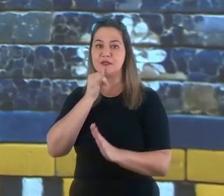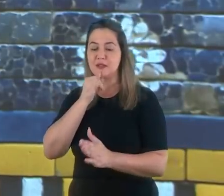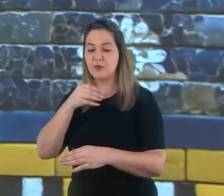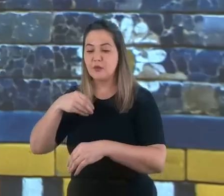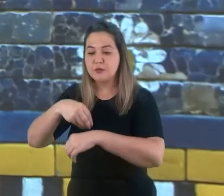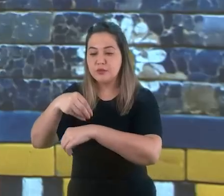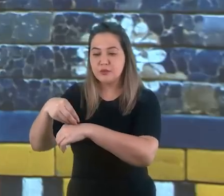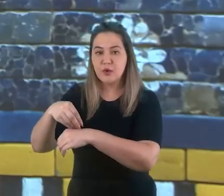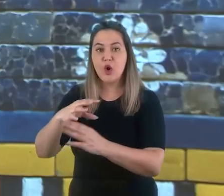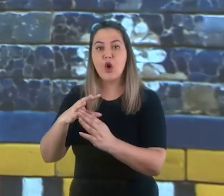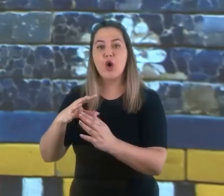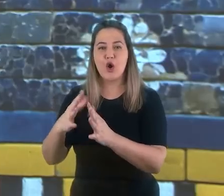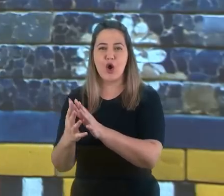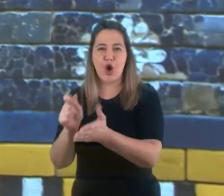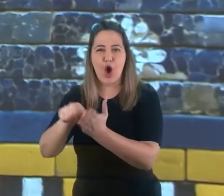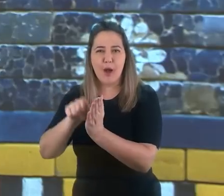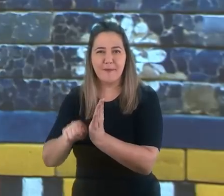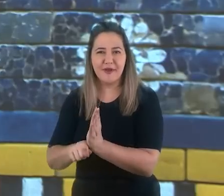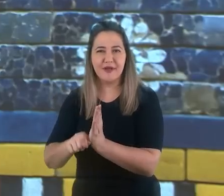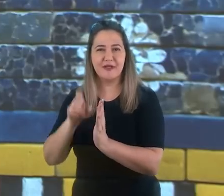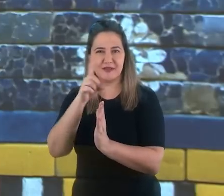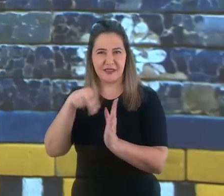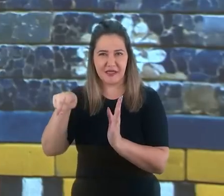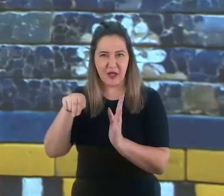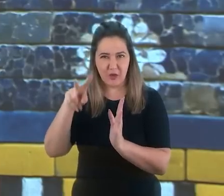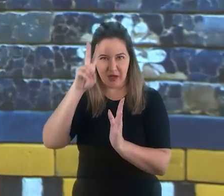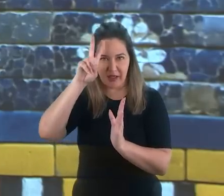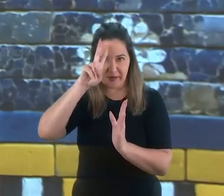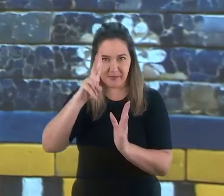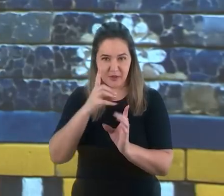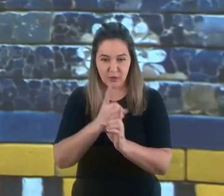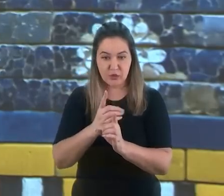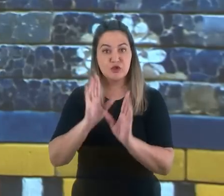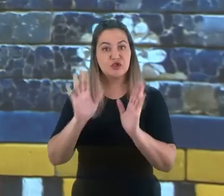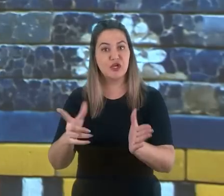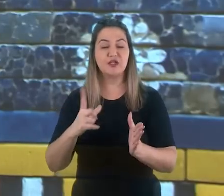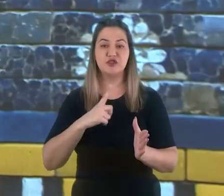Mar Morto, mostrando que o mesmo já estava editado e em